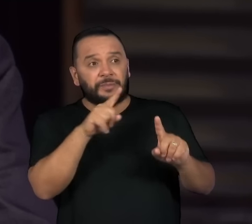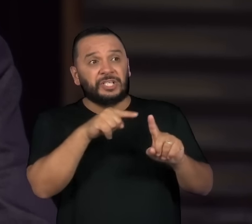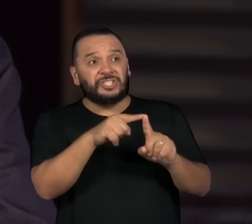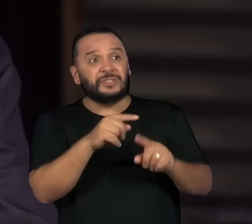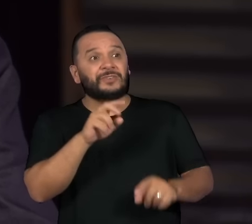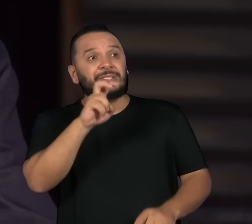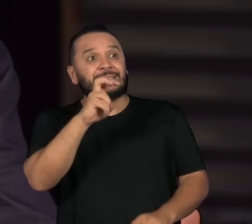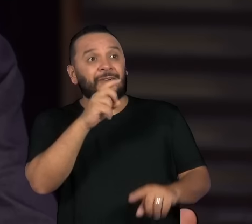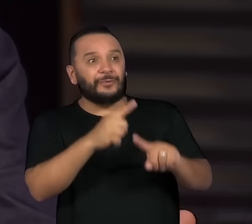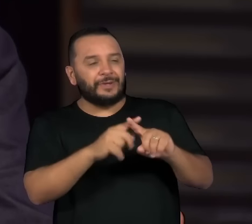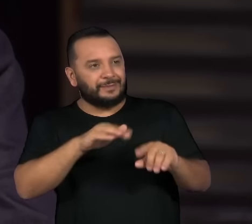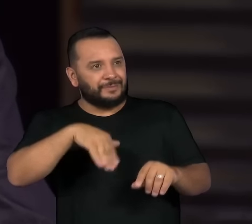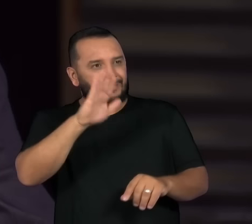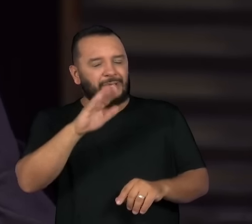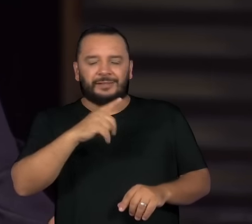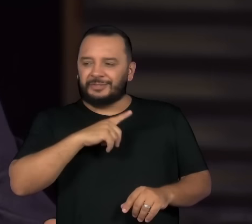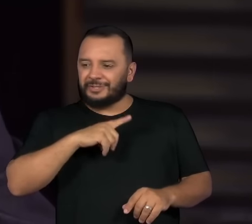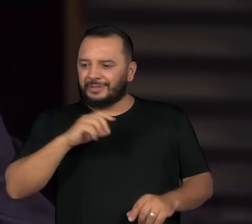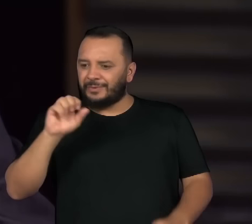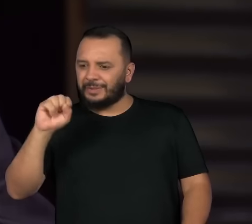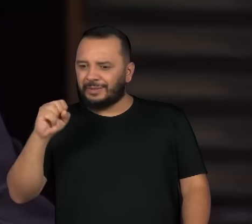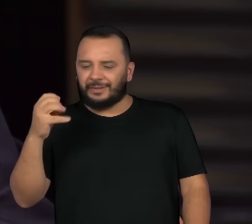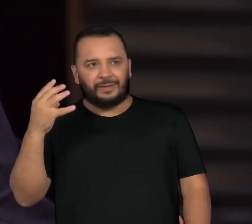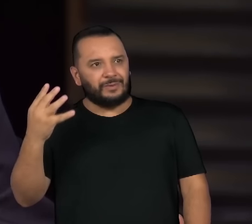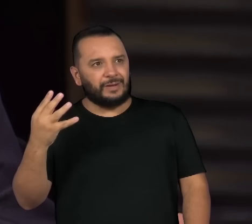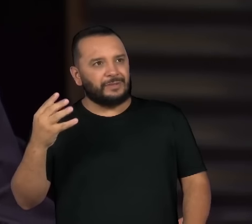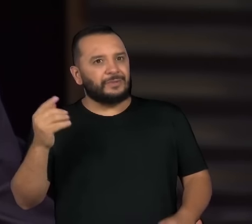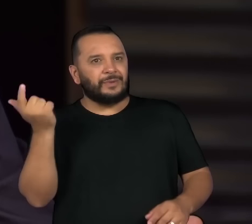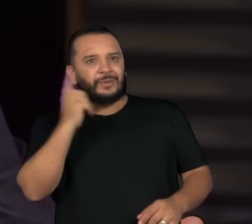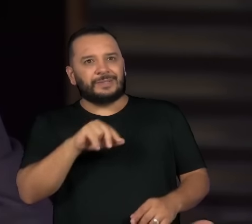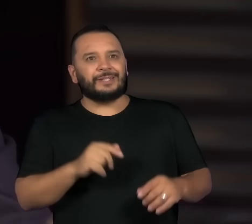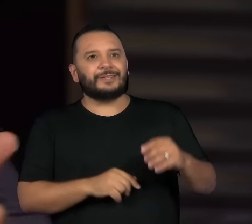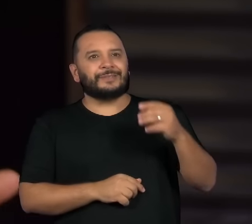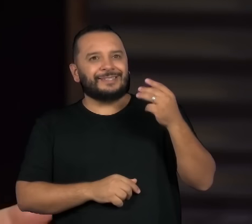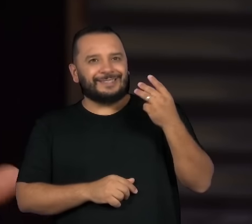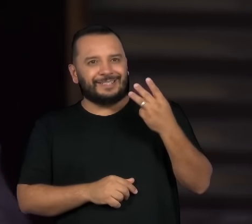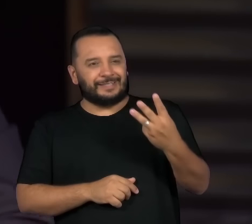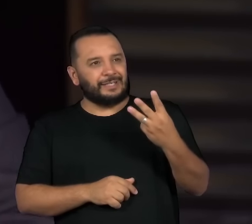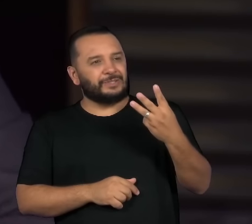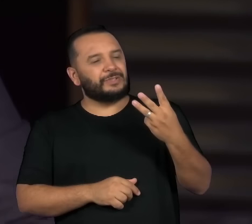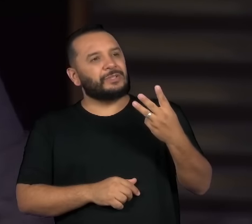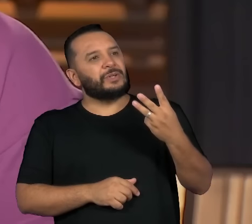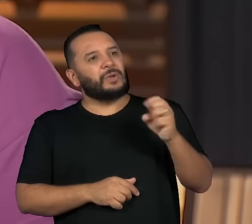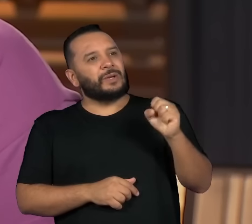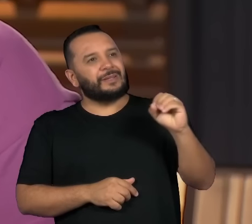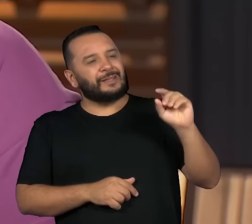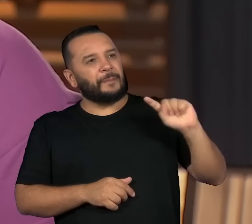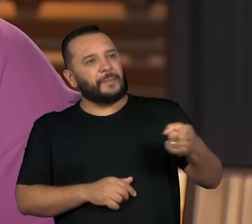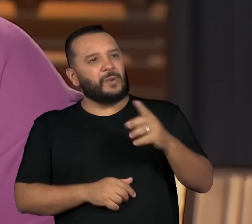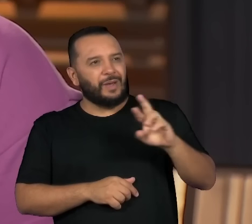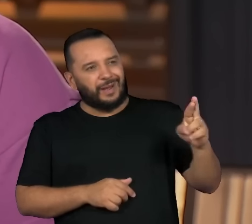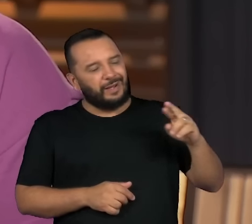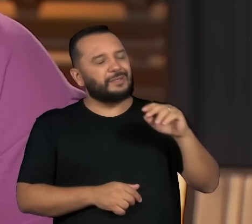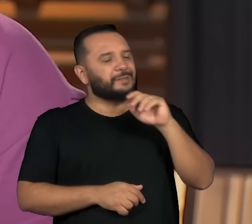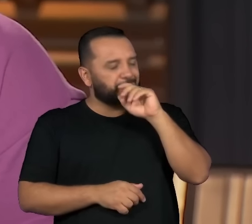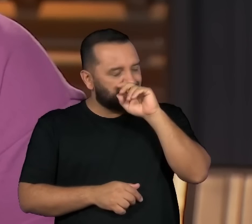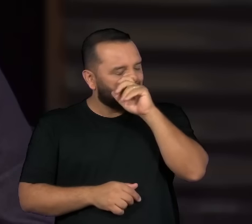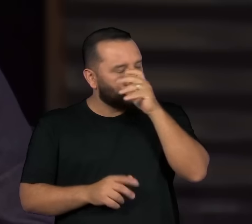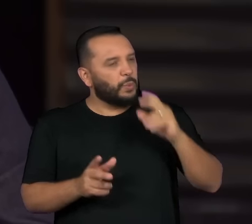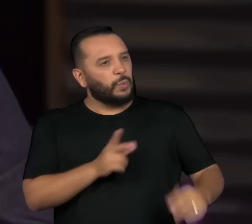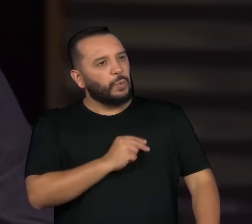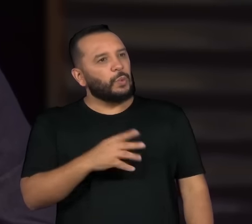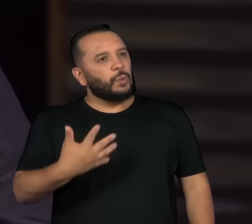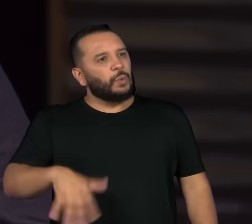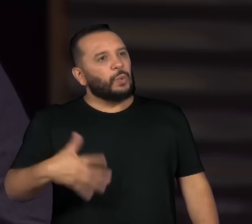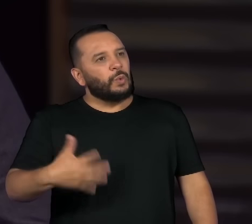Era 84, atingiu 380, não é isso? Foi. 380 mil reais. Foi. Que coisa